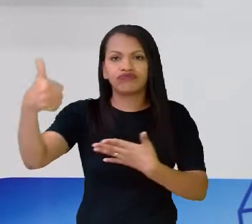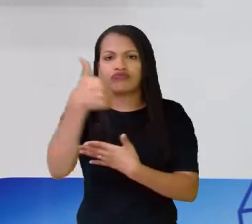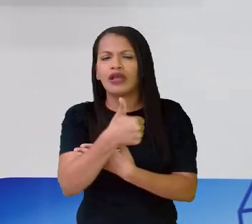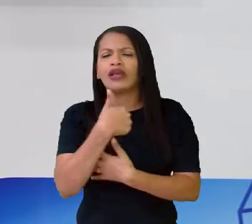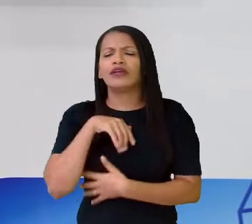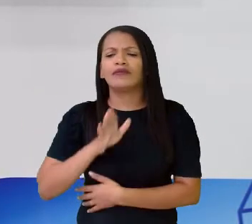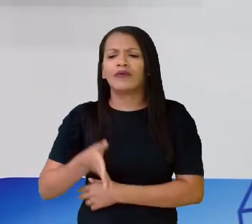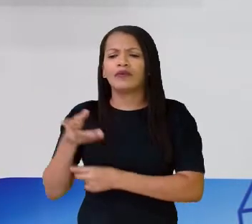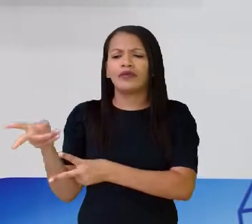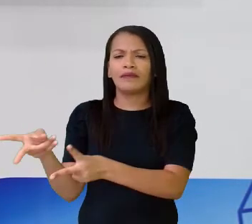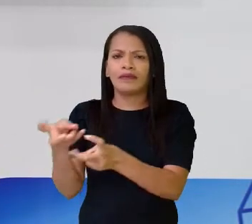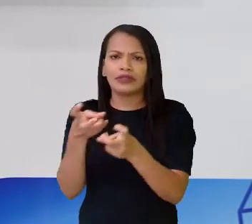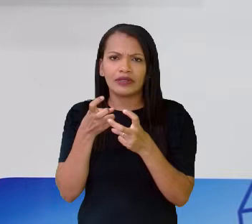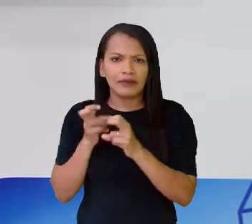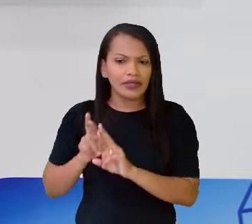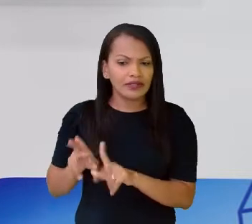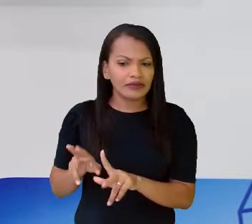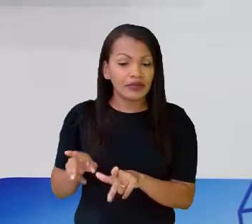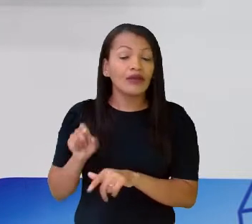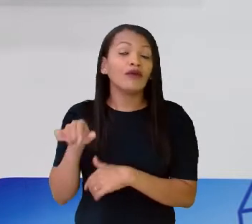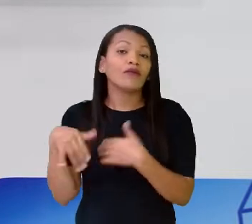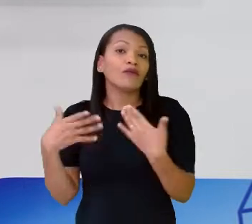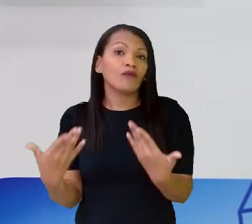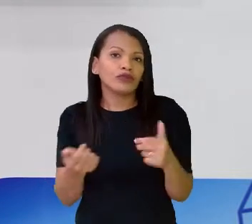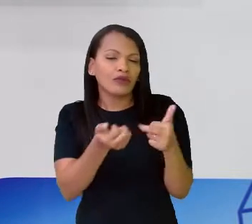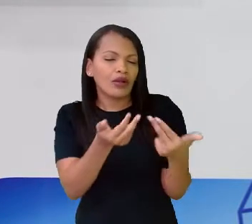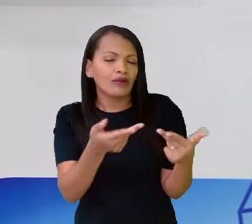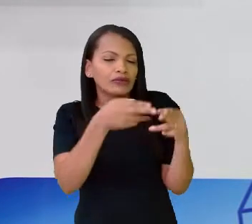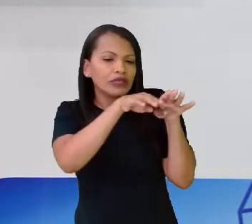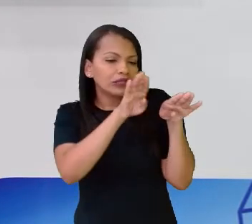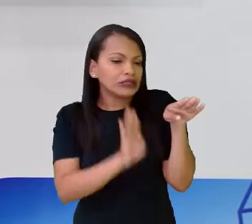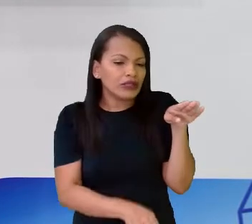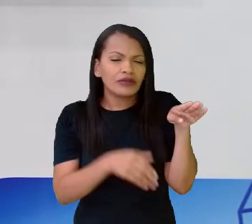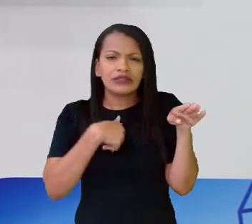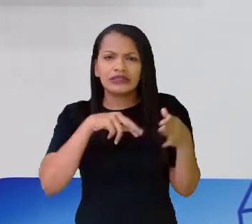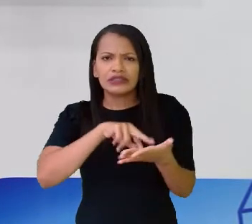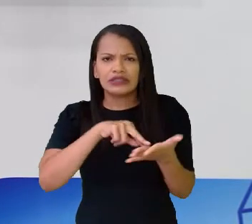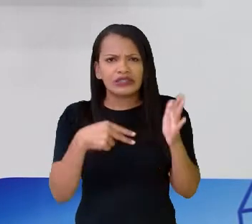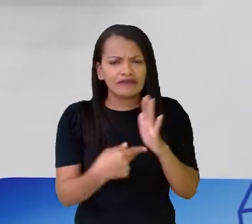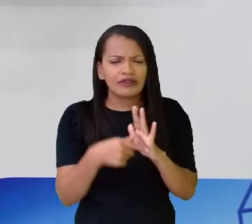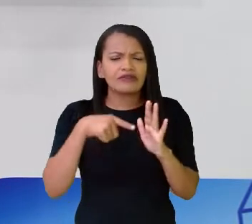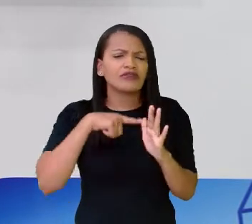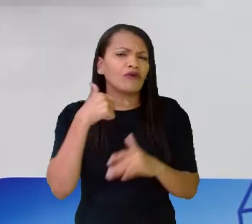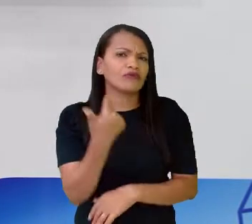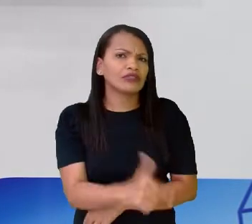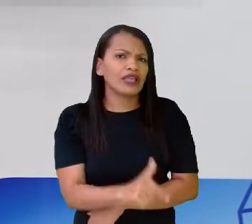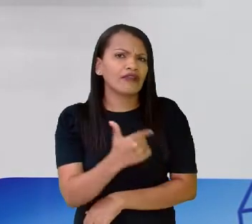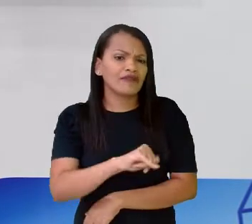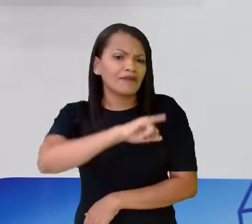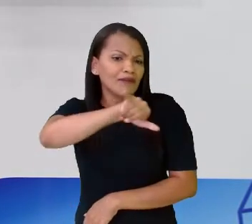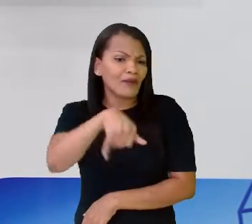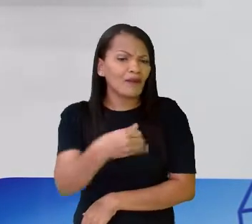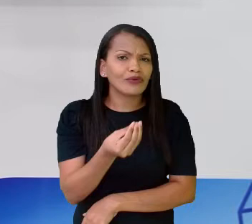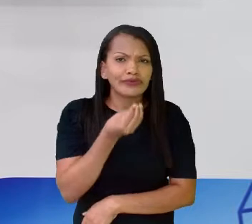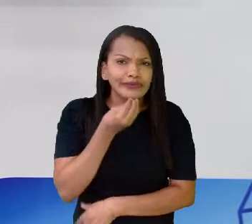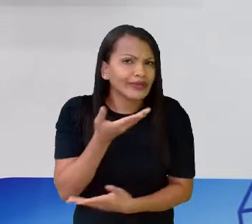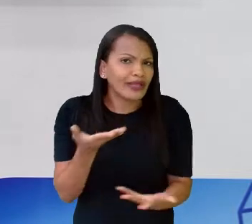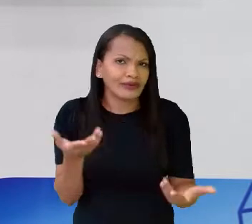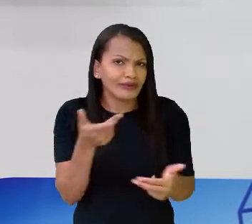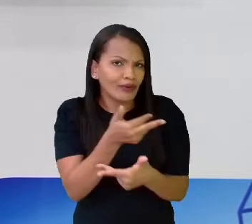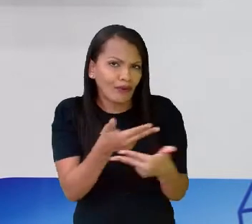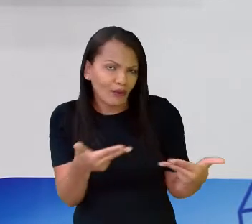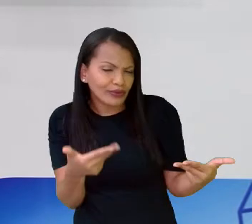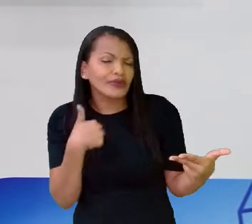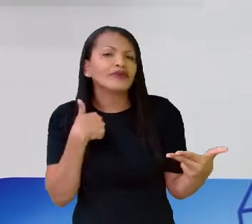pode perceber a diferença. Quando uma coisa é desigual, significa que a pessoa não teve a mesma oportunidade que a outra, por algum motivo.